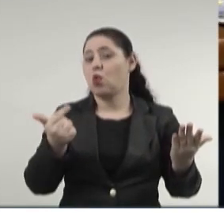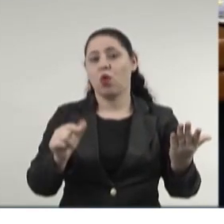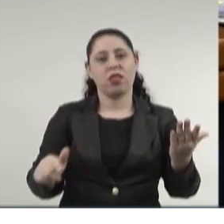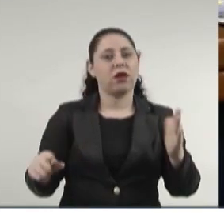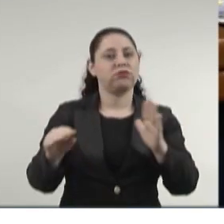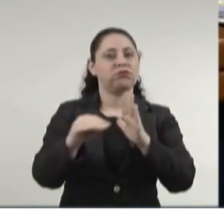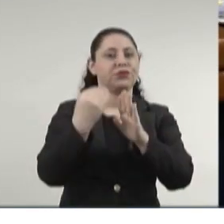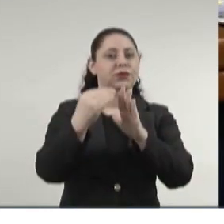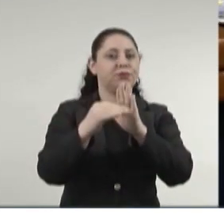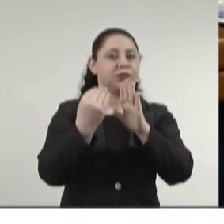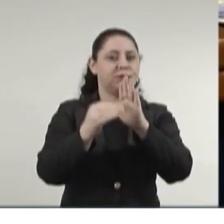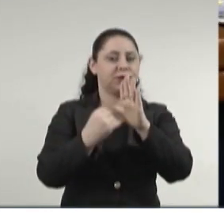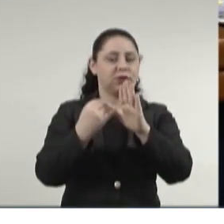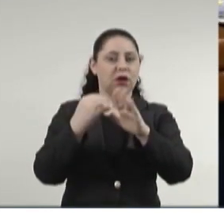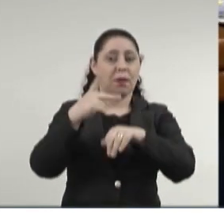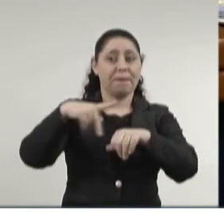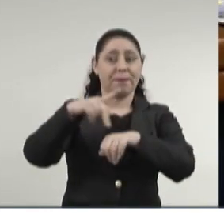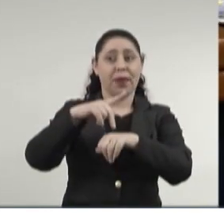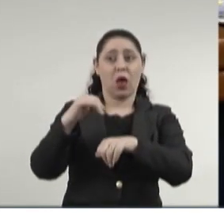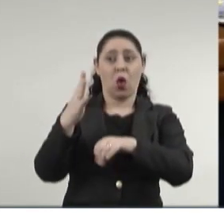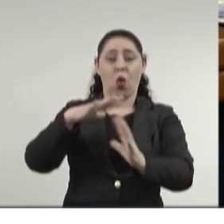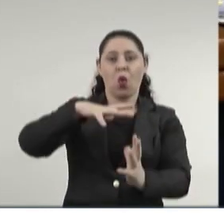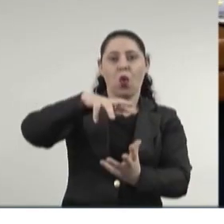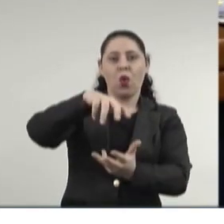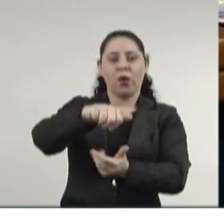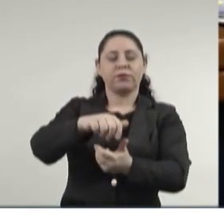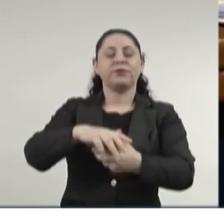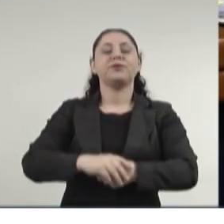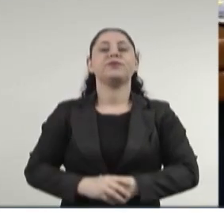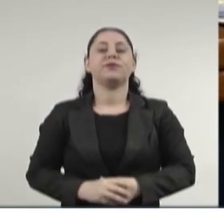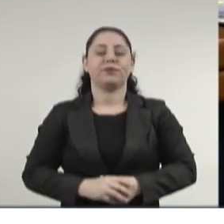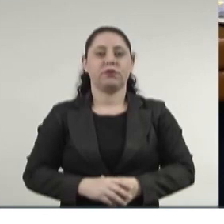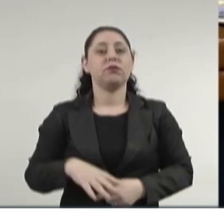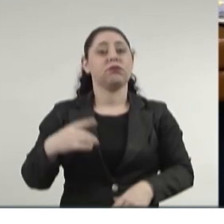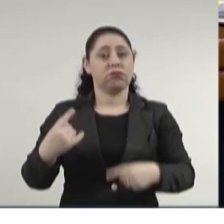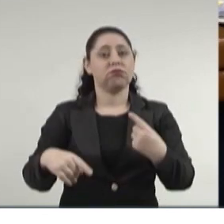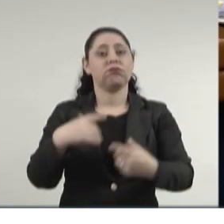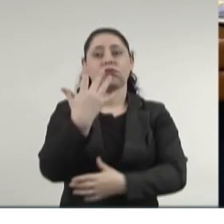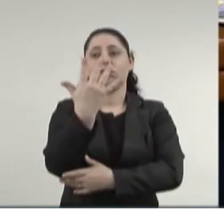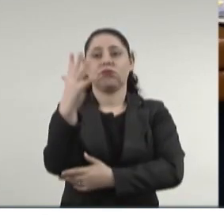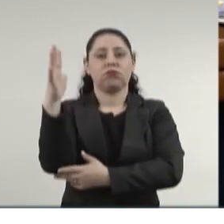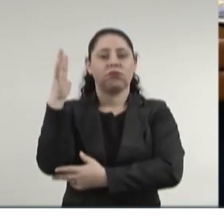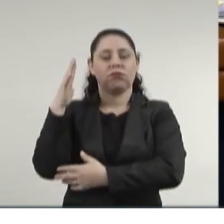que é uma discussão internacional, mundial, né, sobre o meio